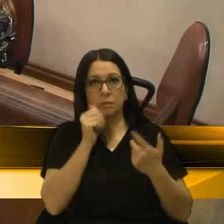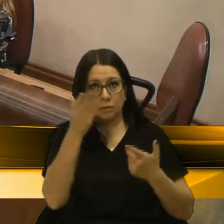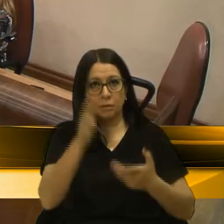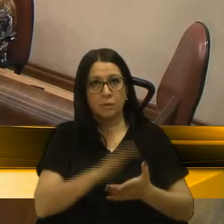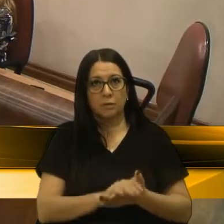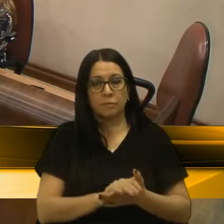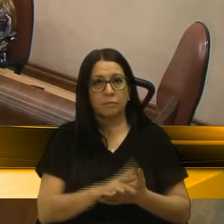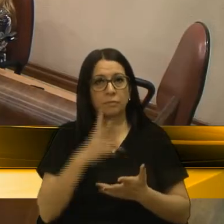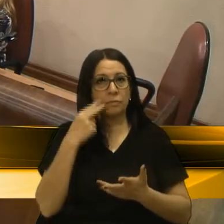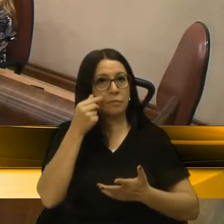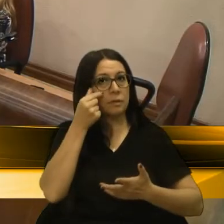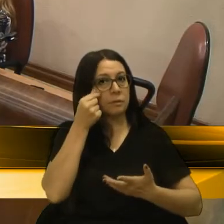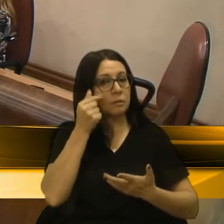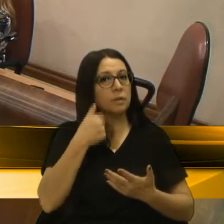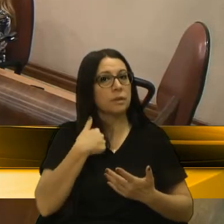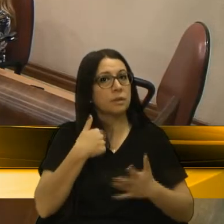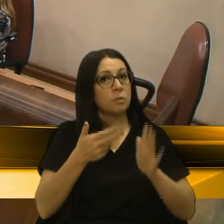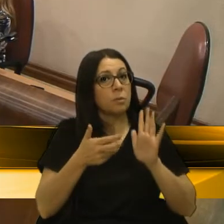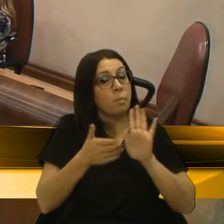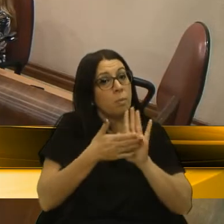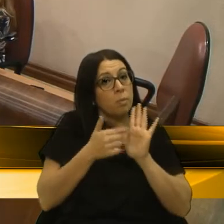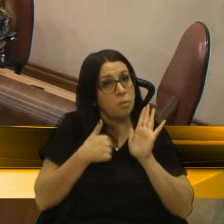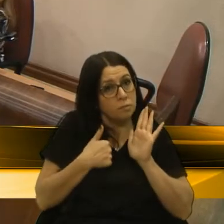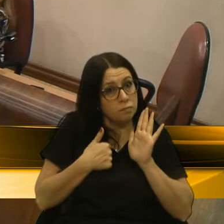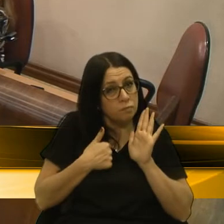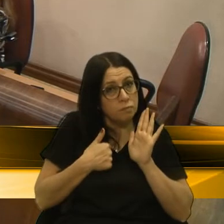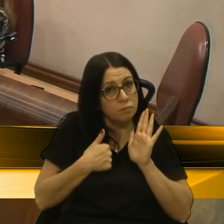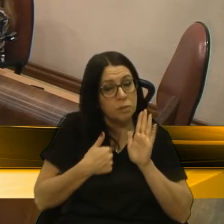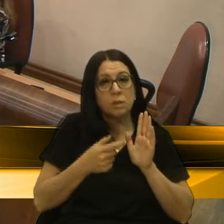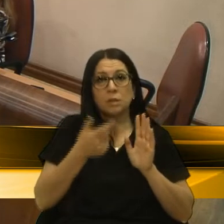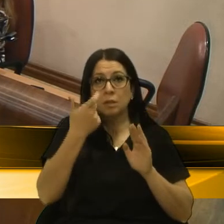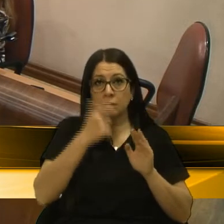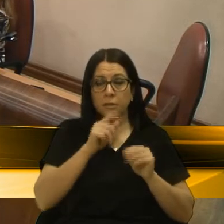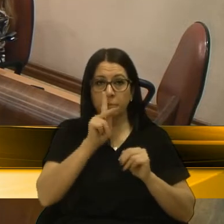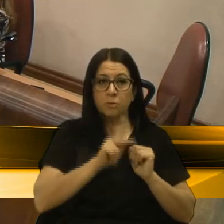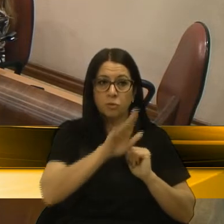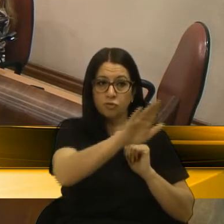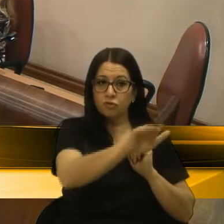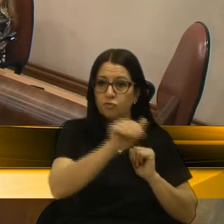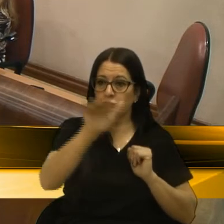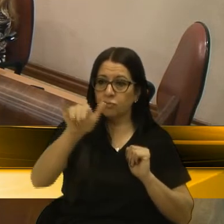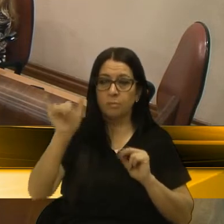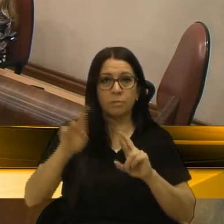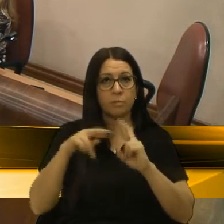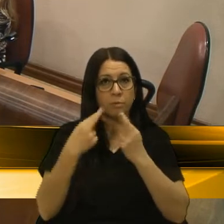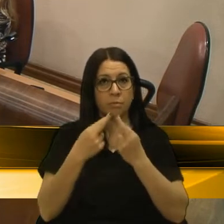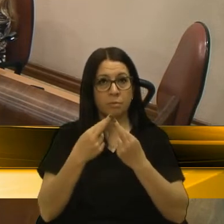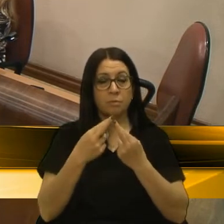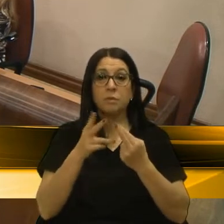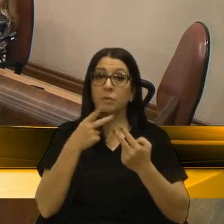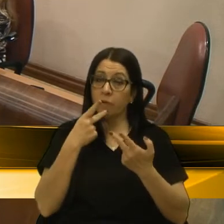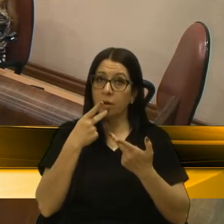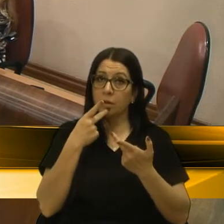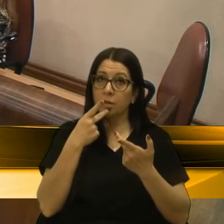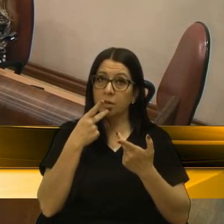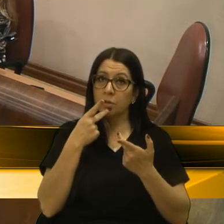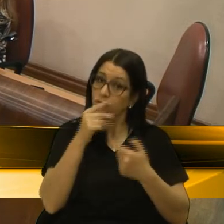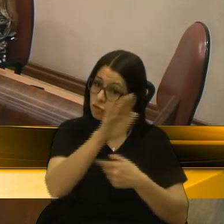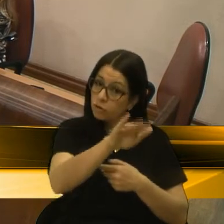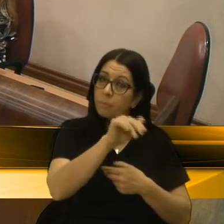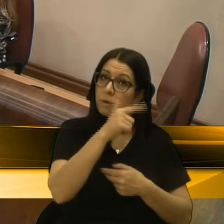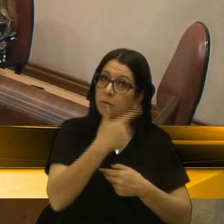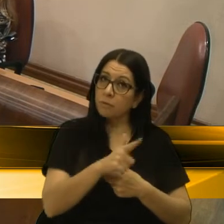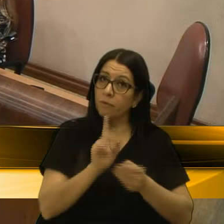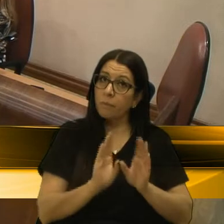Vereador Frisso, eu proponho que essas pessoas que foram chamadas para essa reunião, que se manifestaram, sejam chamadas